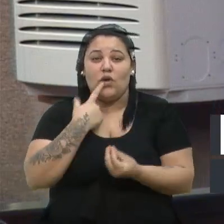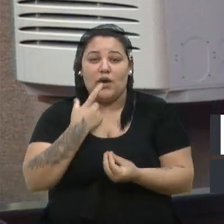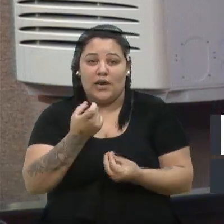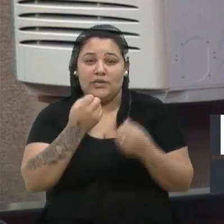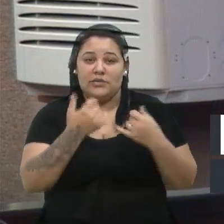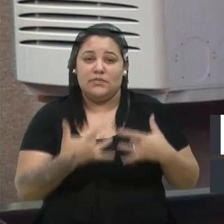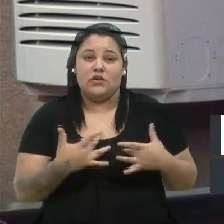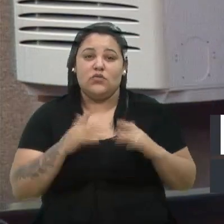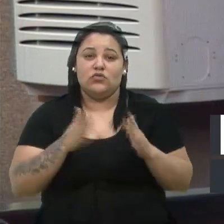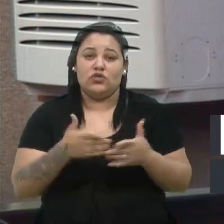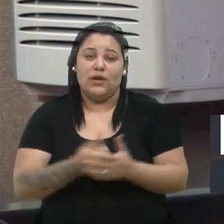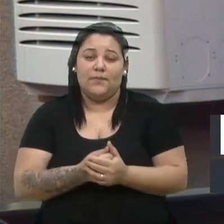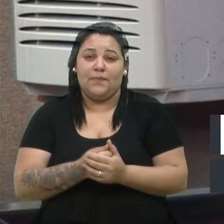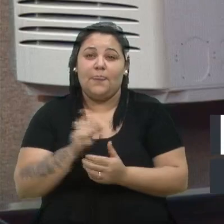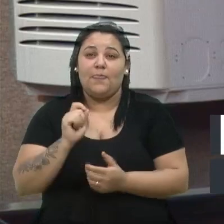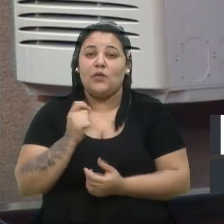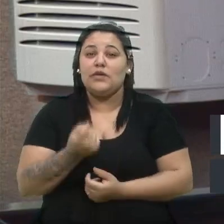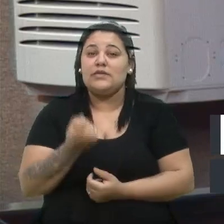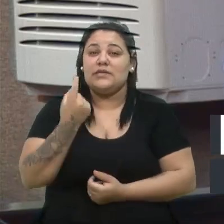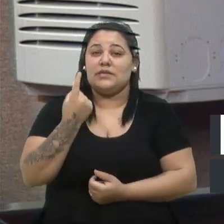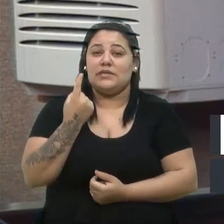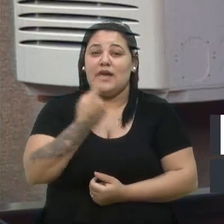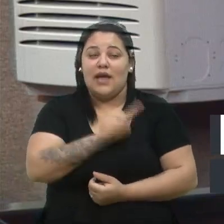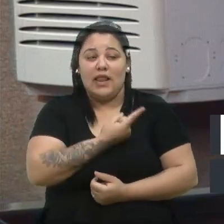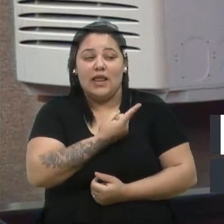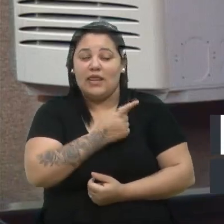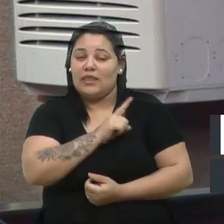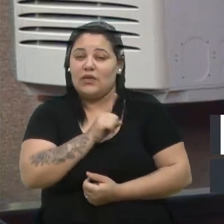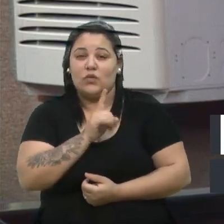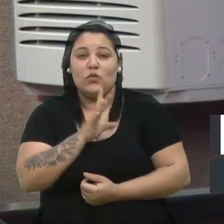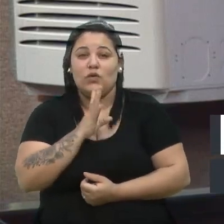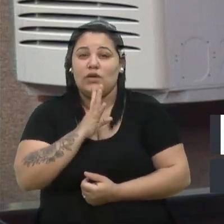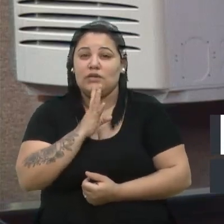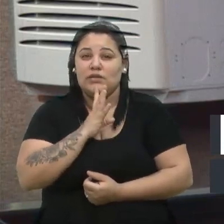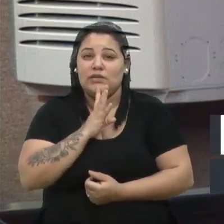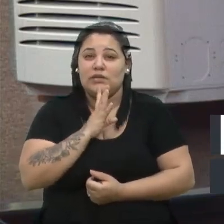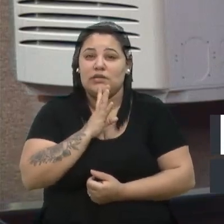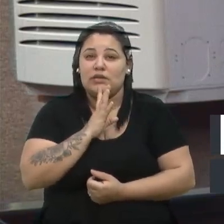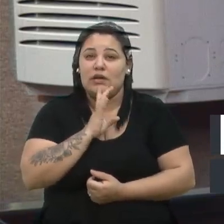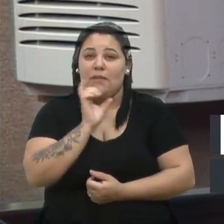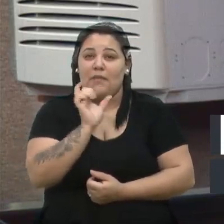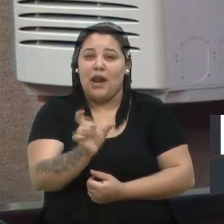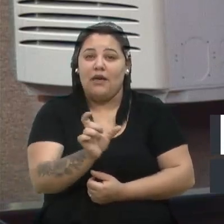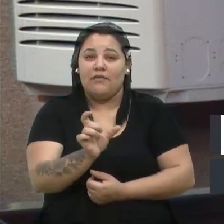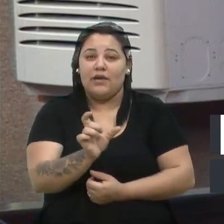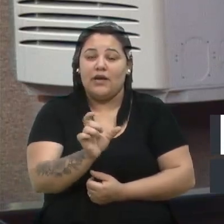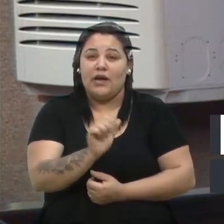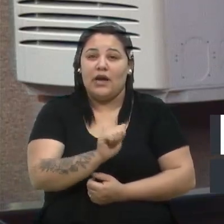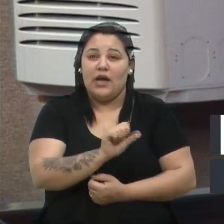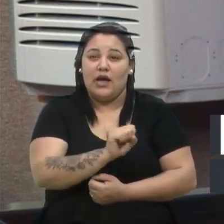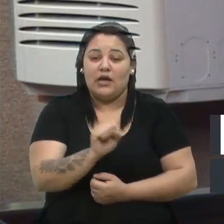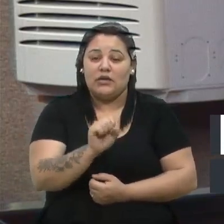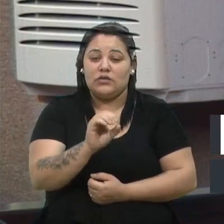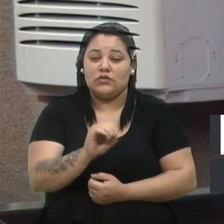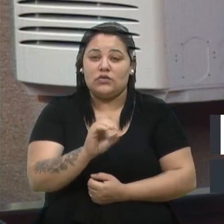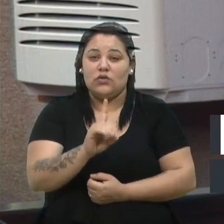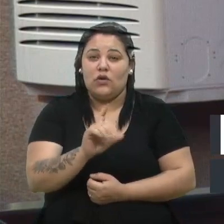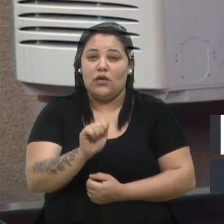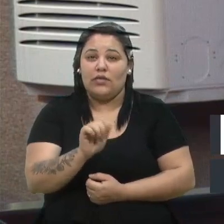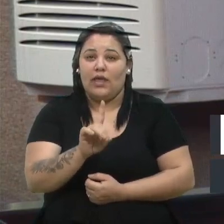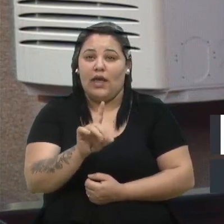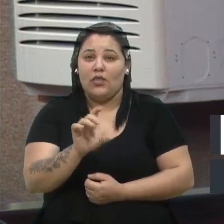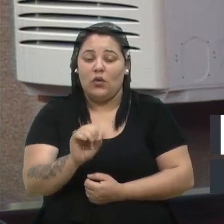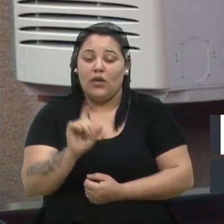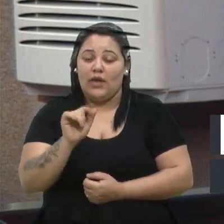falou. O que estranha ela não conhecer a palavra assodado, sendo que isso é muito comum no jargão jurídico, né?